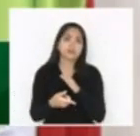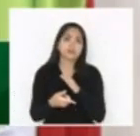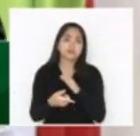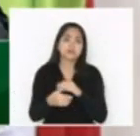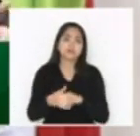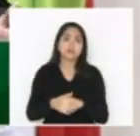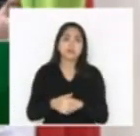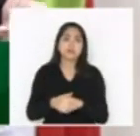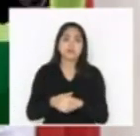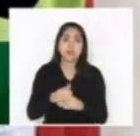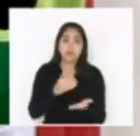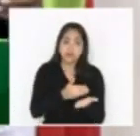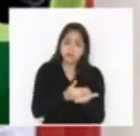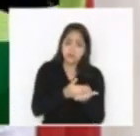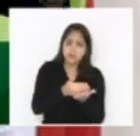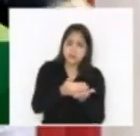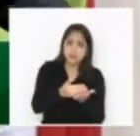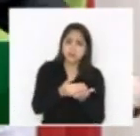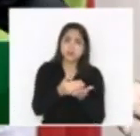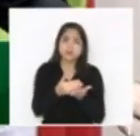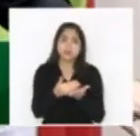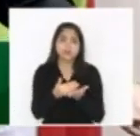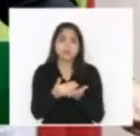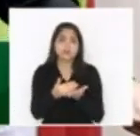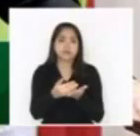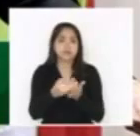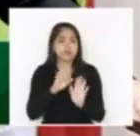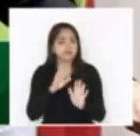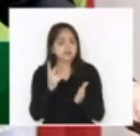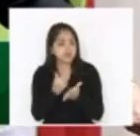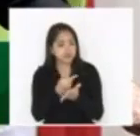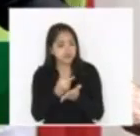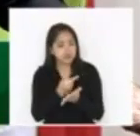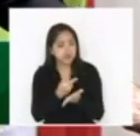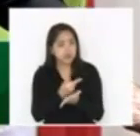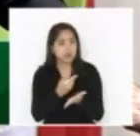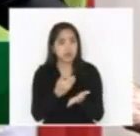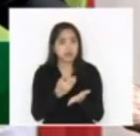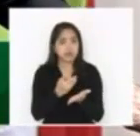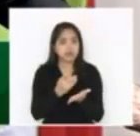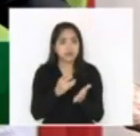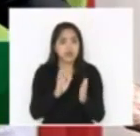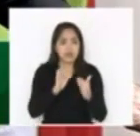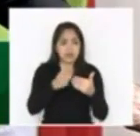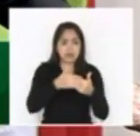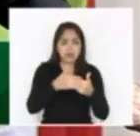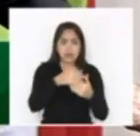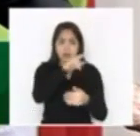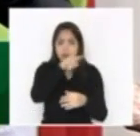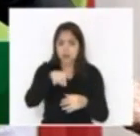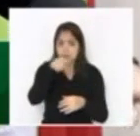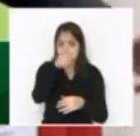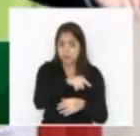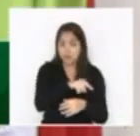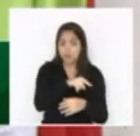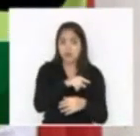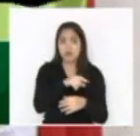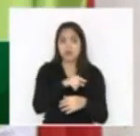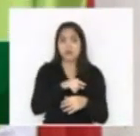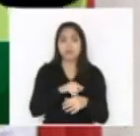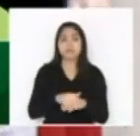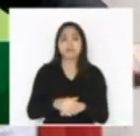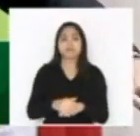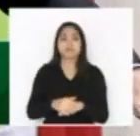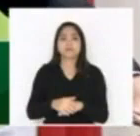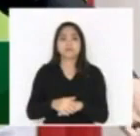equivocada a iniciativa, não é uma prerrogativa parlamentar a extinção de órgãos do governo, isso vem precedido